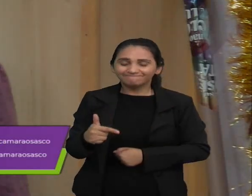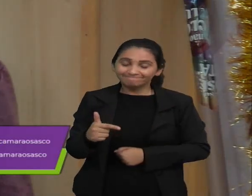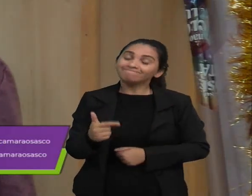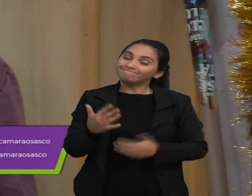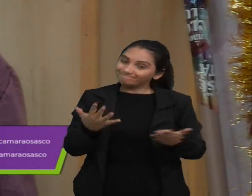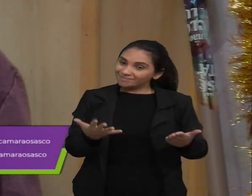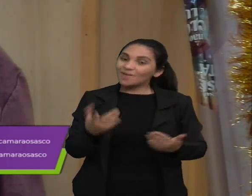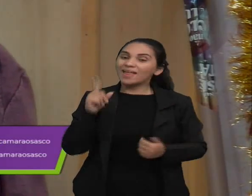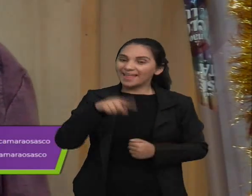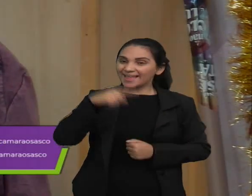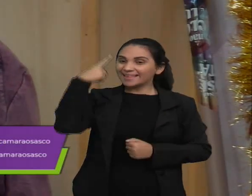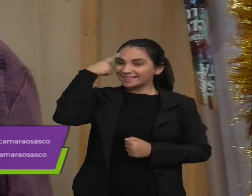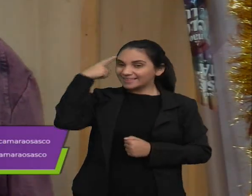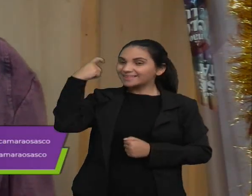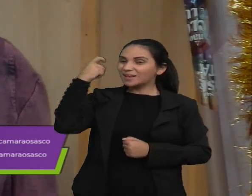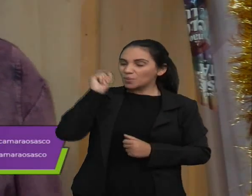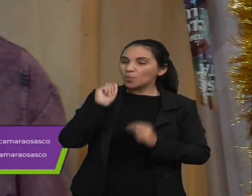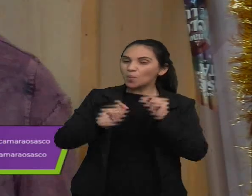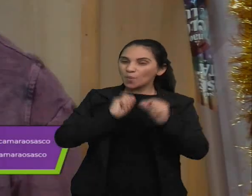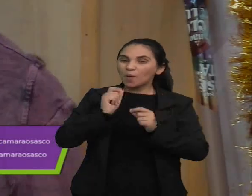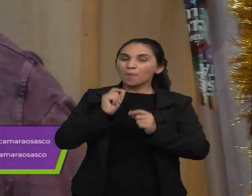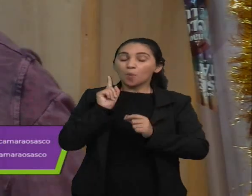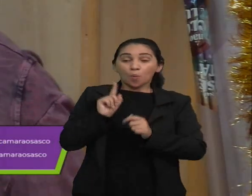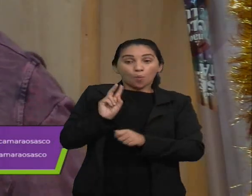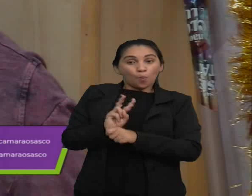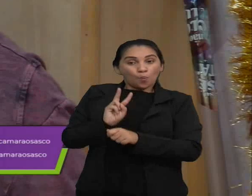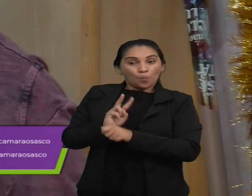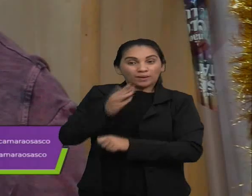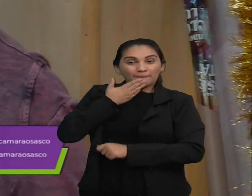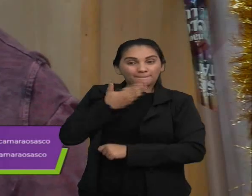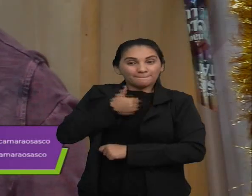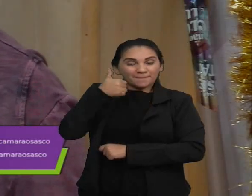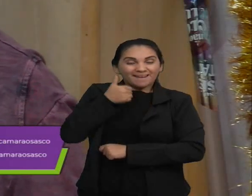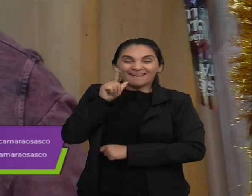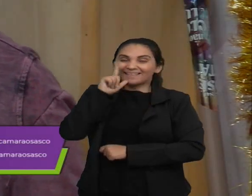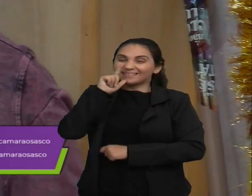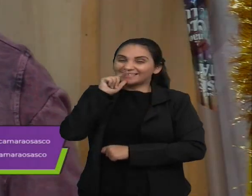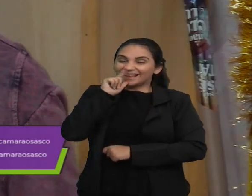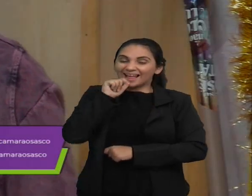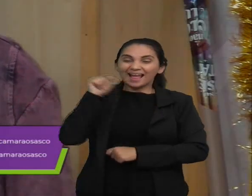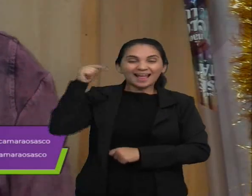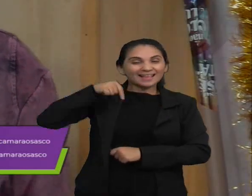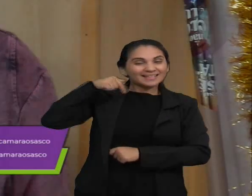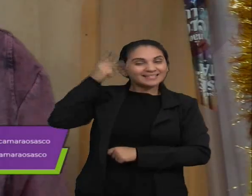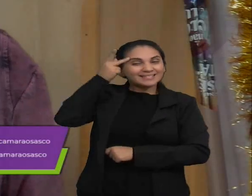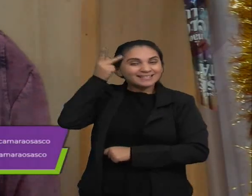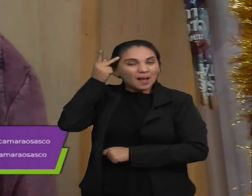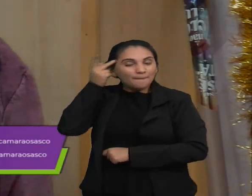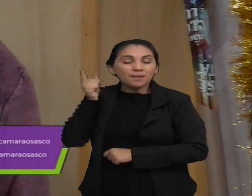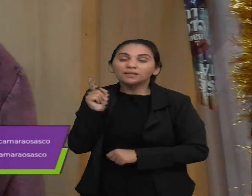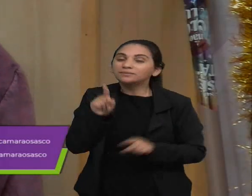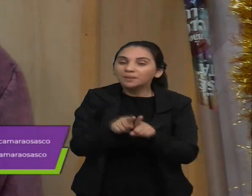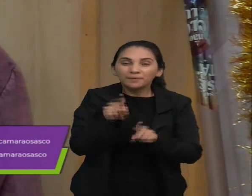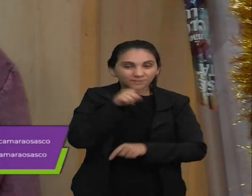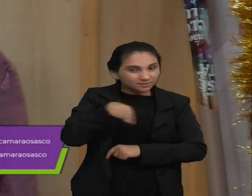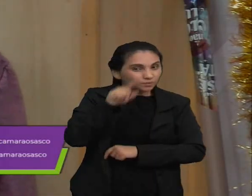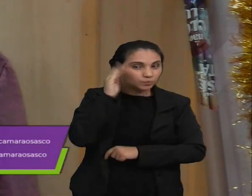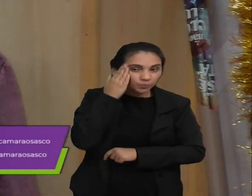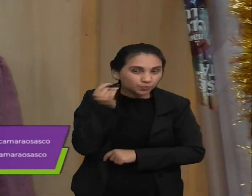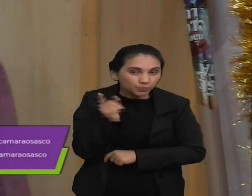fazer a gestão de água na região metropolitana de São Paulo, que, para quem não sabe,